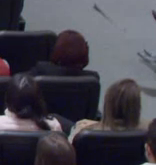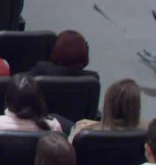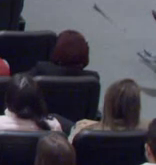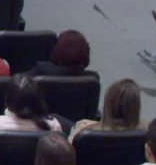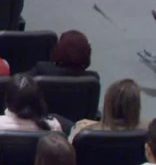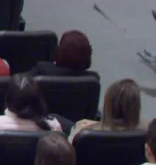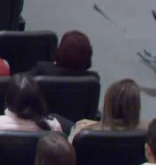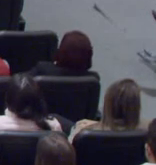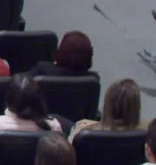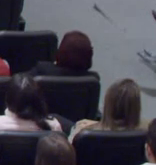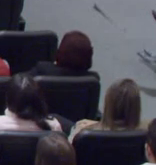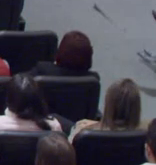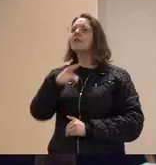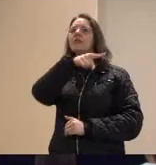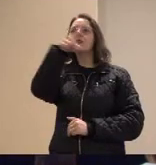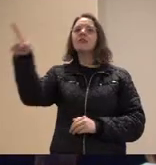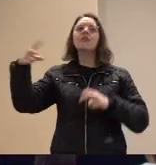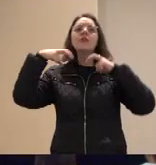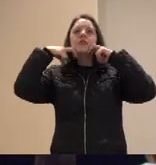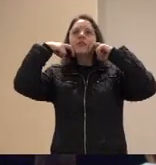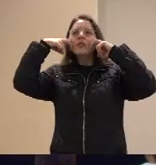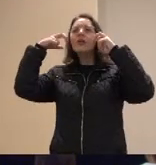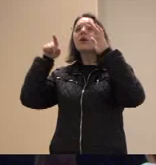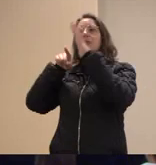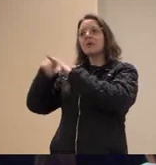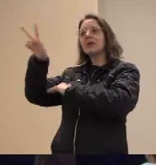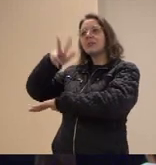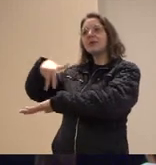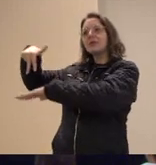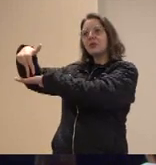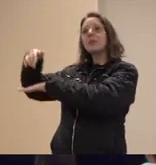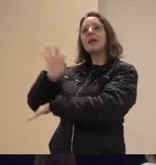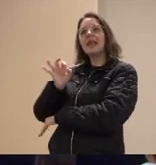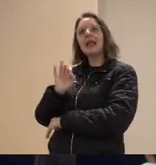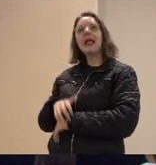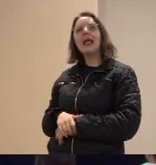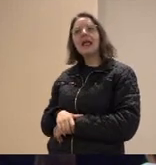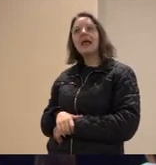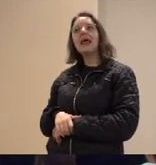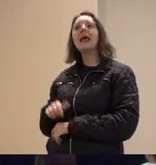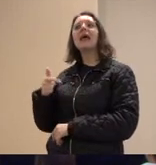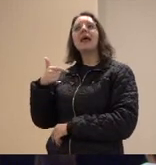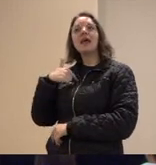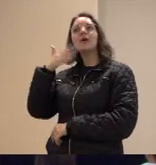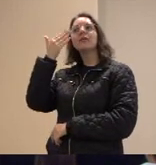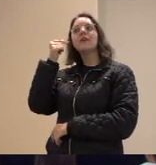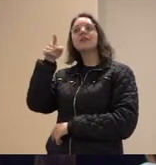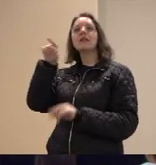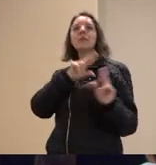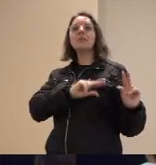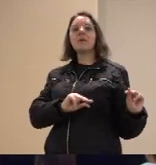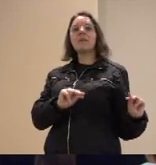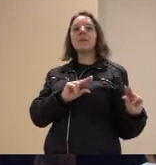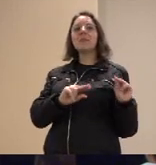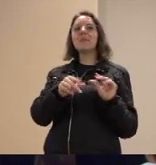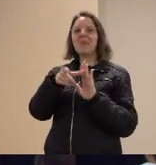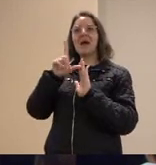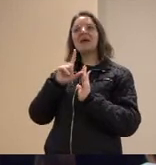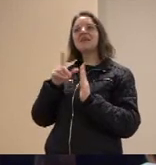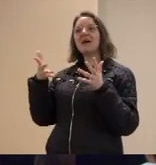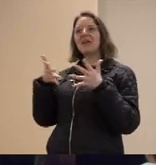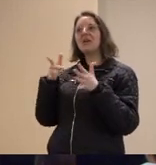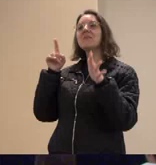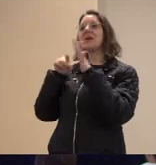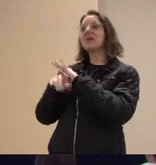Pessoal, vocês estão envergonhados porque tem que subir aqui, né? Porque eu garanto que vocês estavam... Estava todo mundo... Pi, pi, pi, pi, pi, pi.